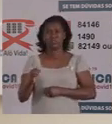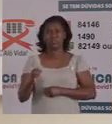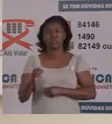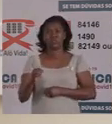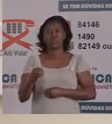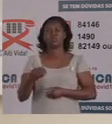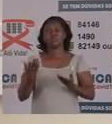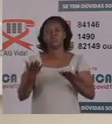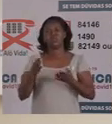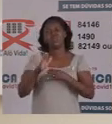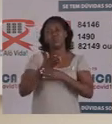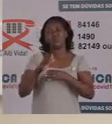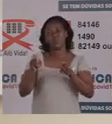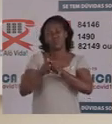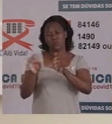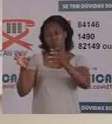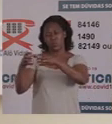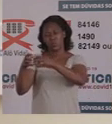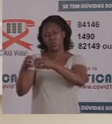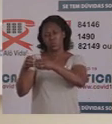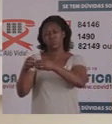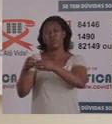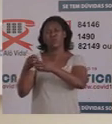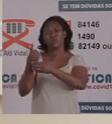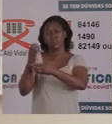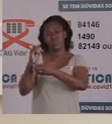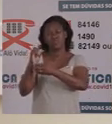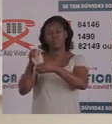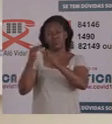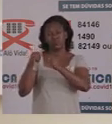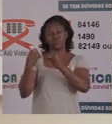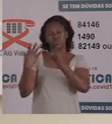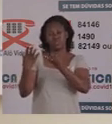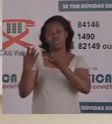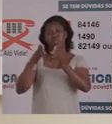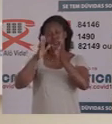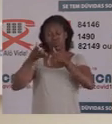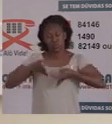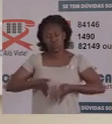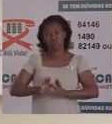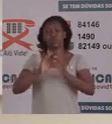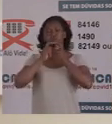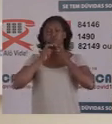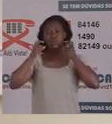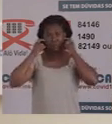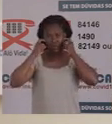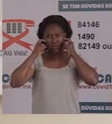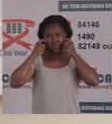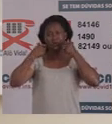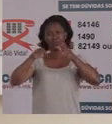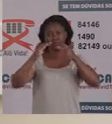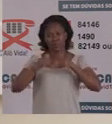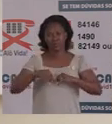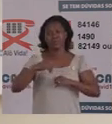casos são casos em indivíduos de nacionalidade moçambicana. E finalmente o gráfico no canto inferior